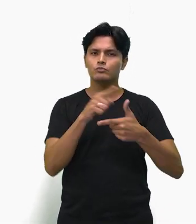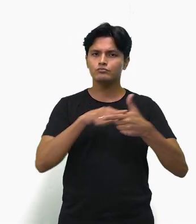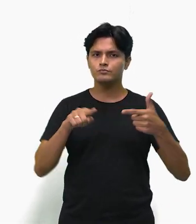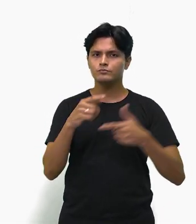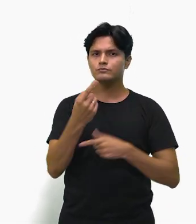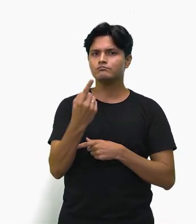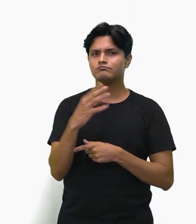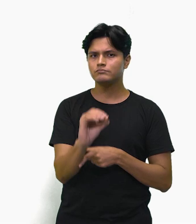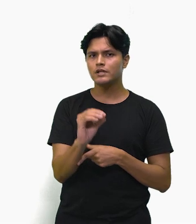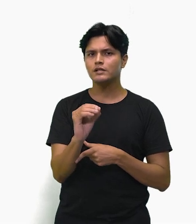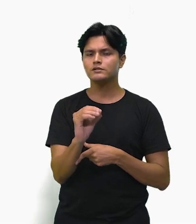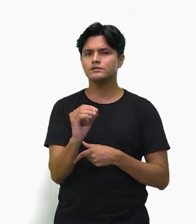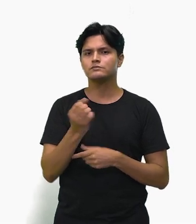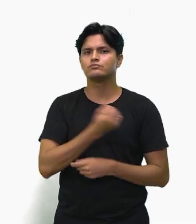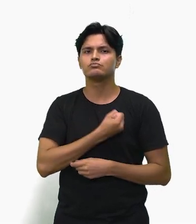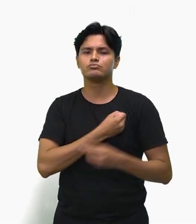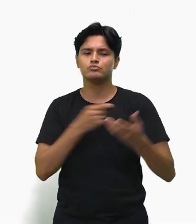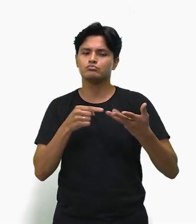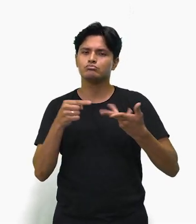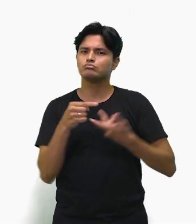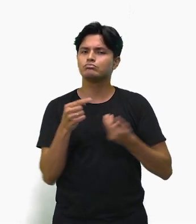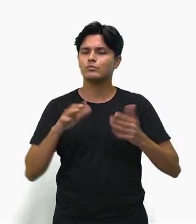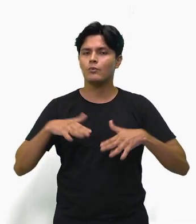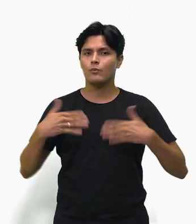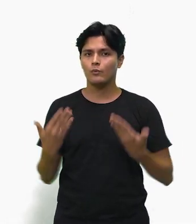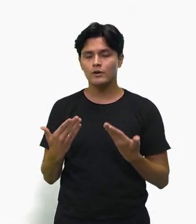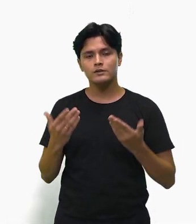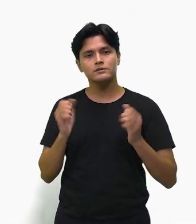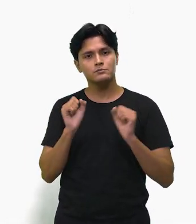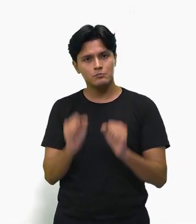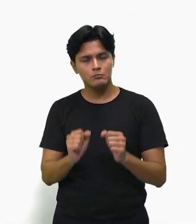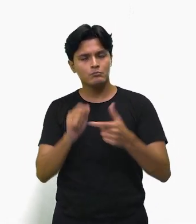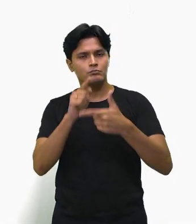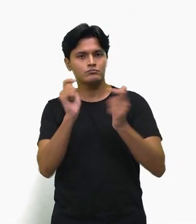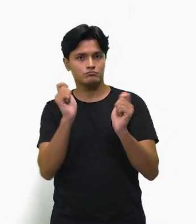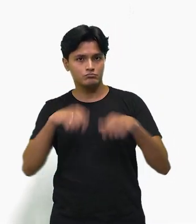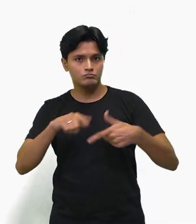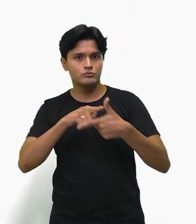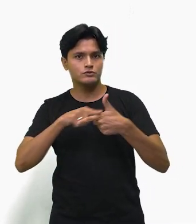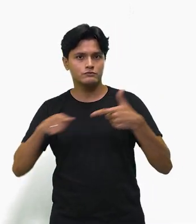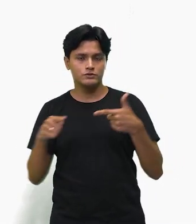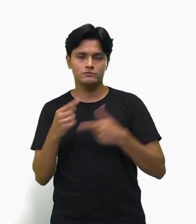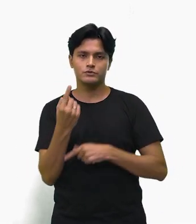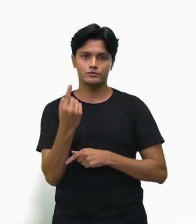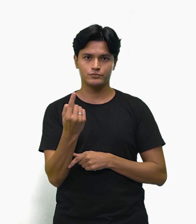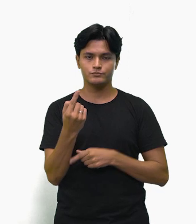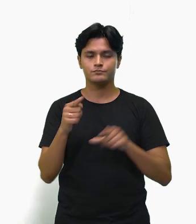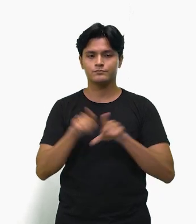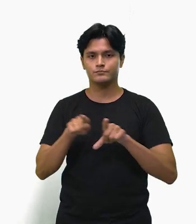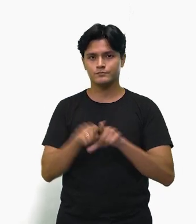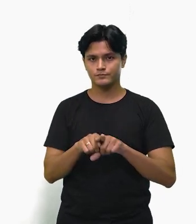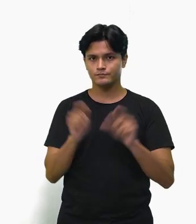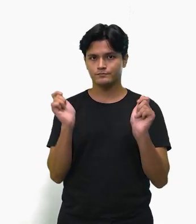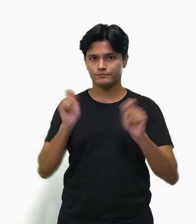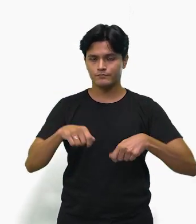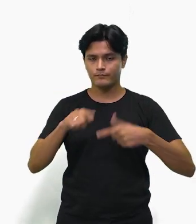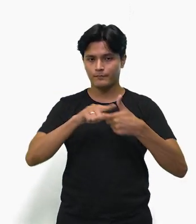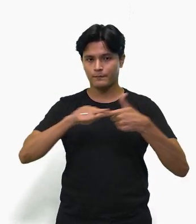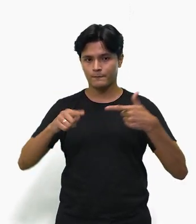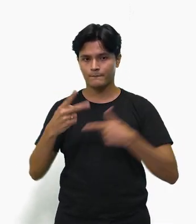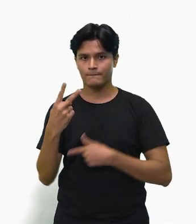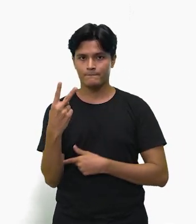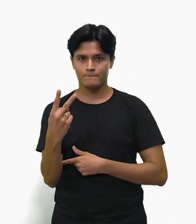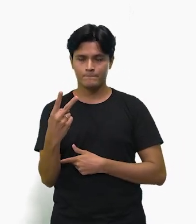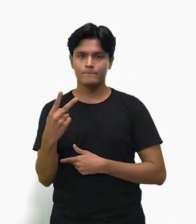são? Já está aqui, né? Então, nós temos que 10 pode ser dividido por 1, 10 pode ser dividido